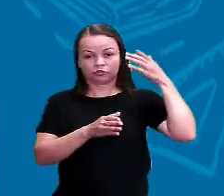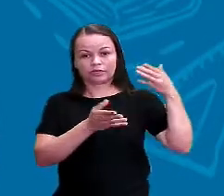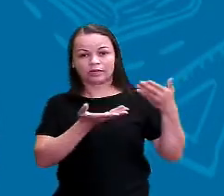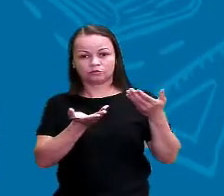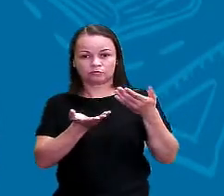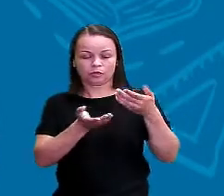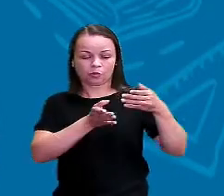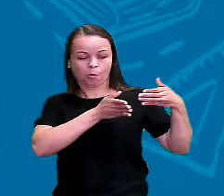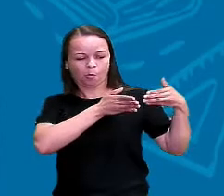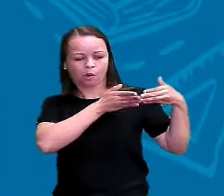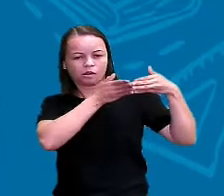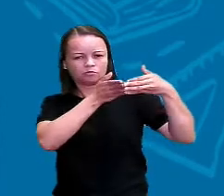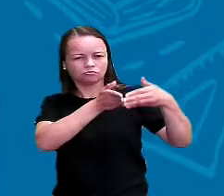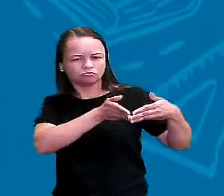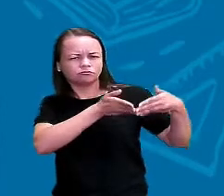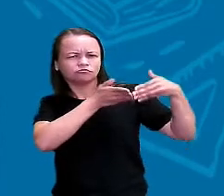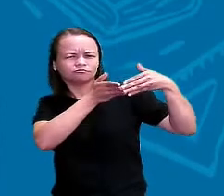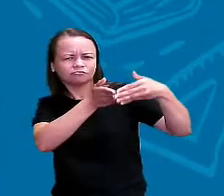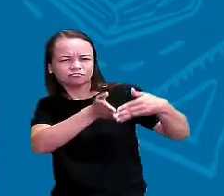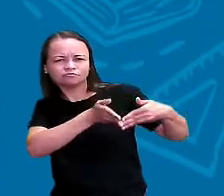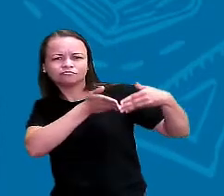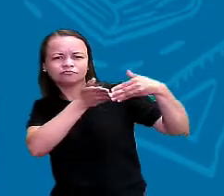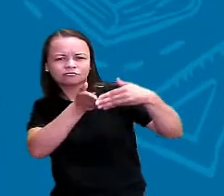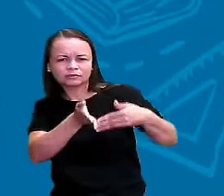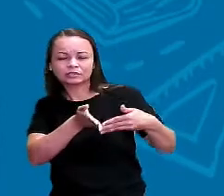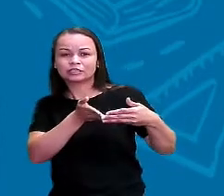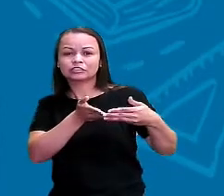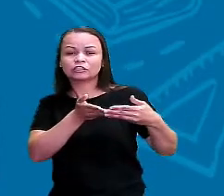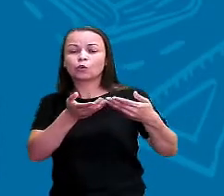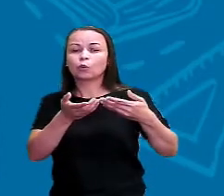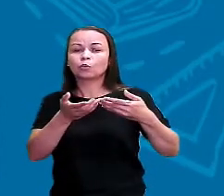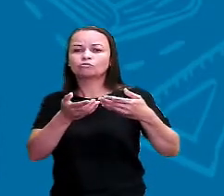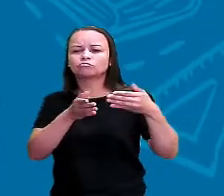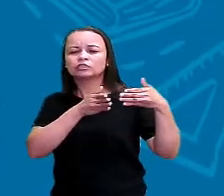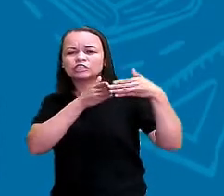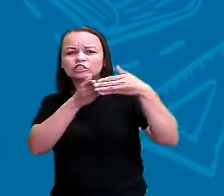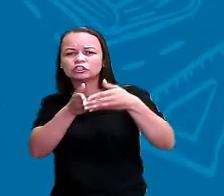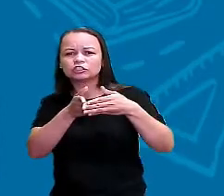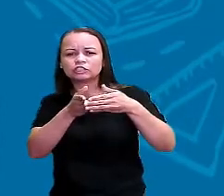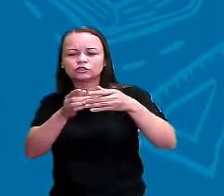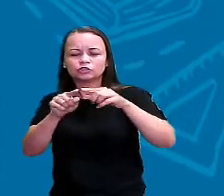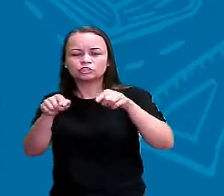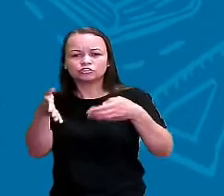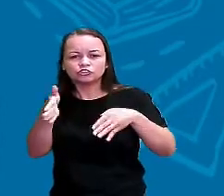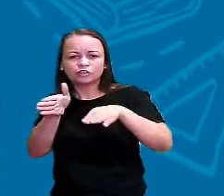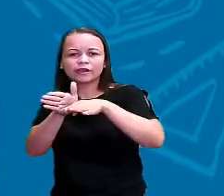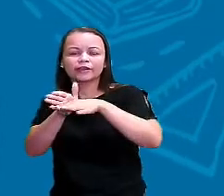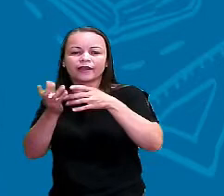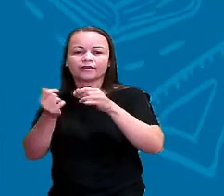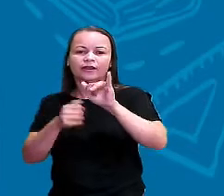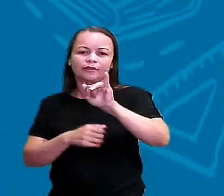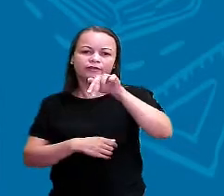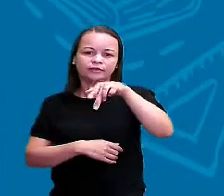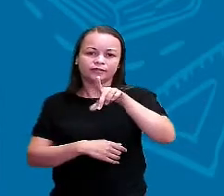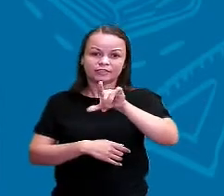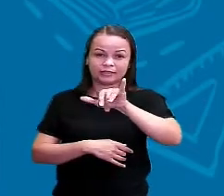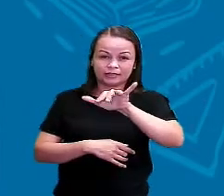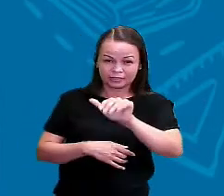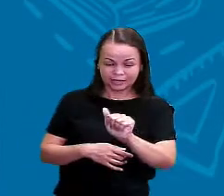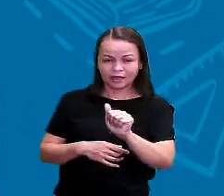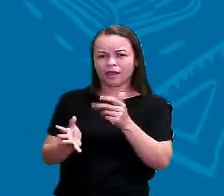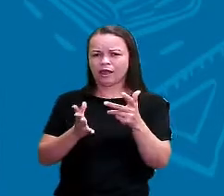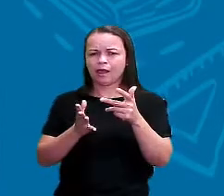Cabral, eles tinham o destino de chegar na Índia. Mas aí, ó, o caminho foi totalmente diferente e foi quando